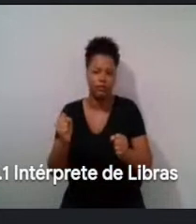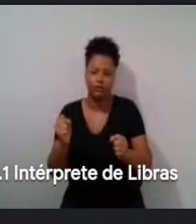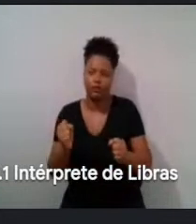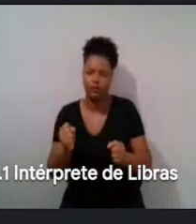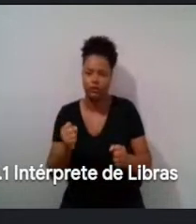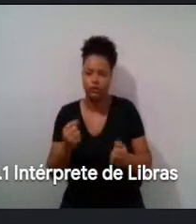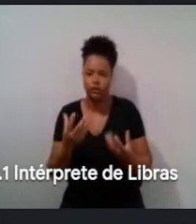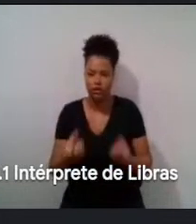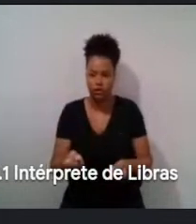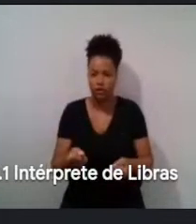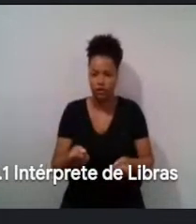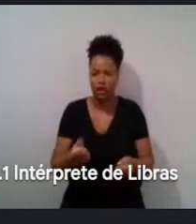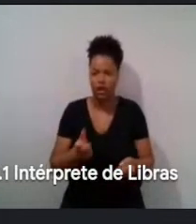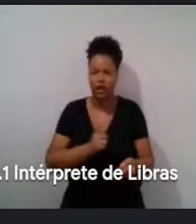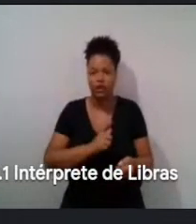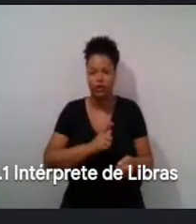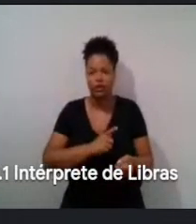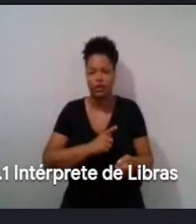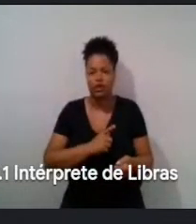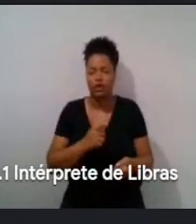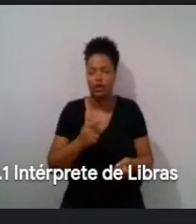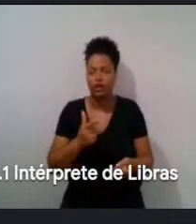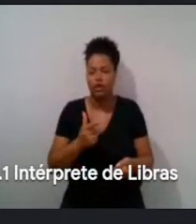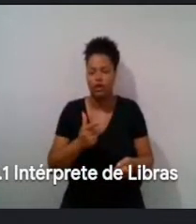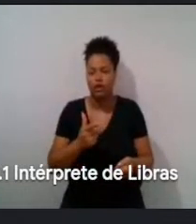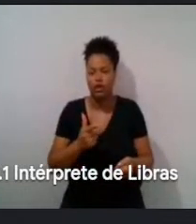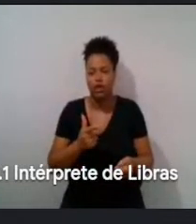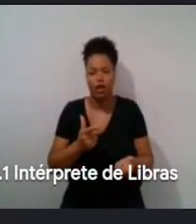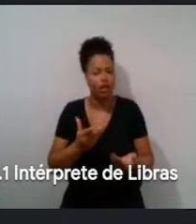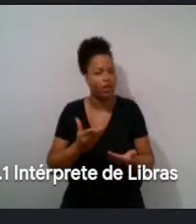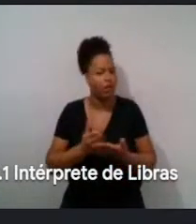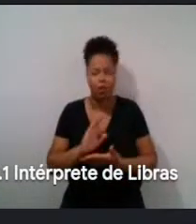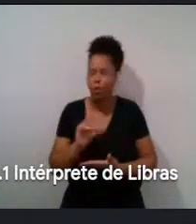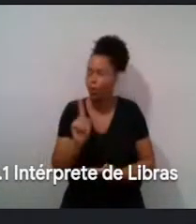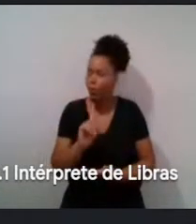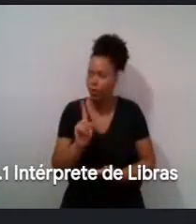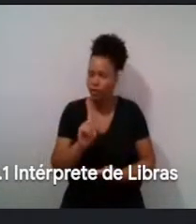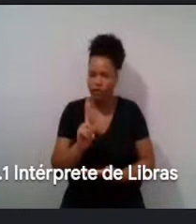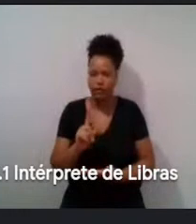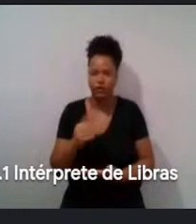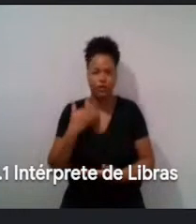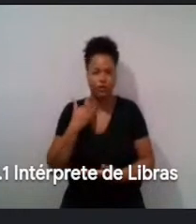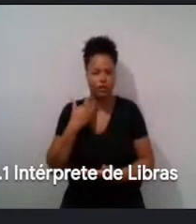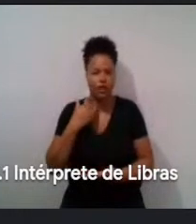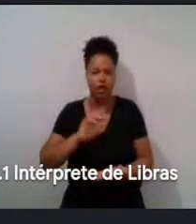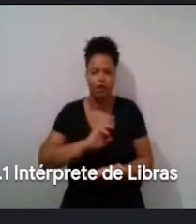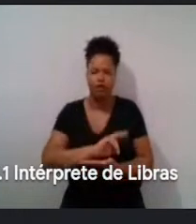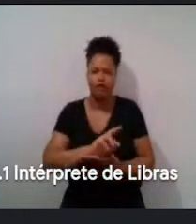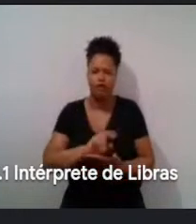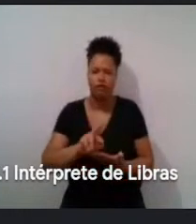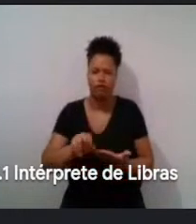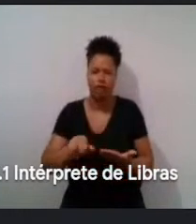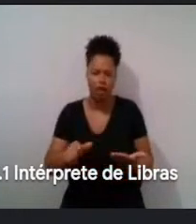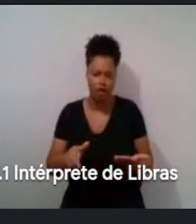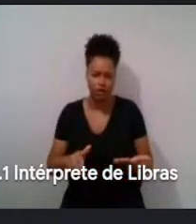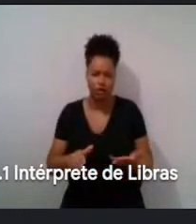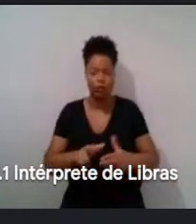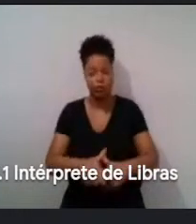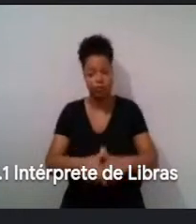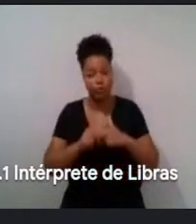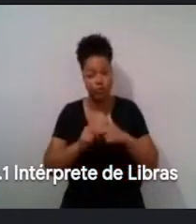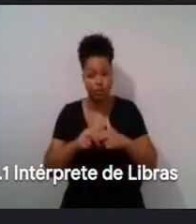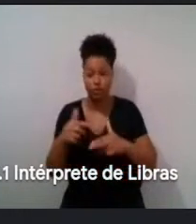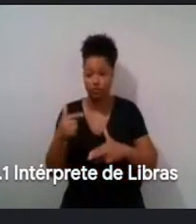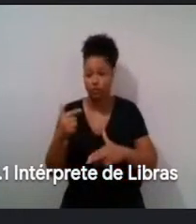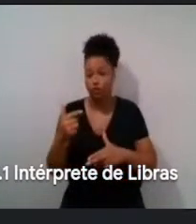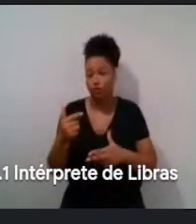conseguinte, a desaprovação das contas, e aí temos inúmeros precedentes. Em razão disso, por não terem